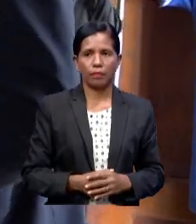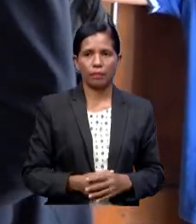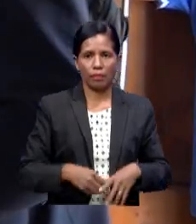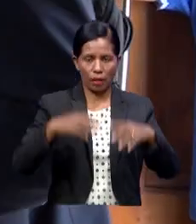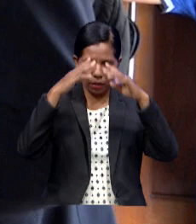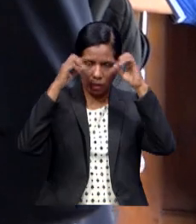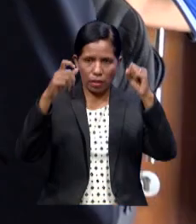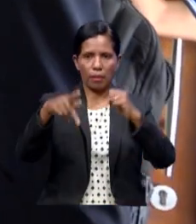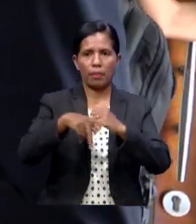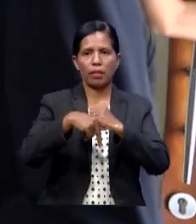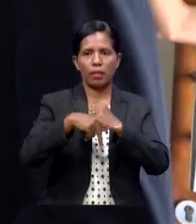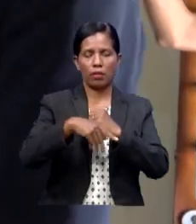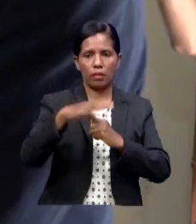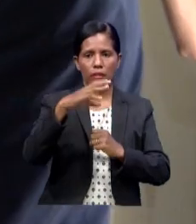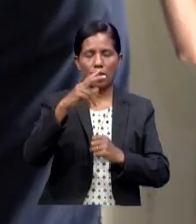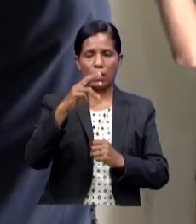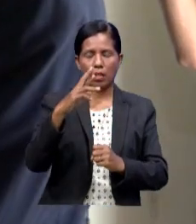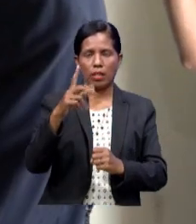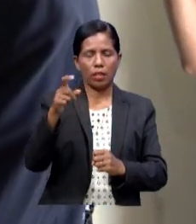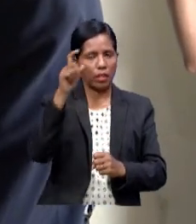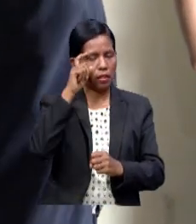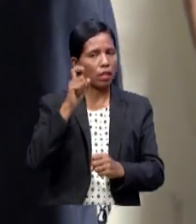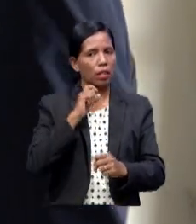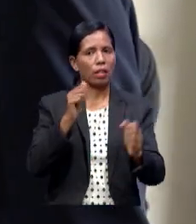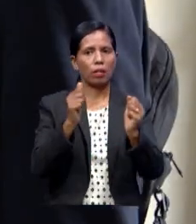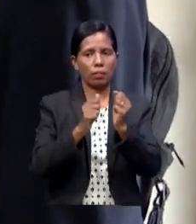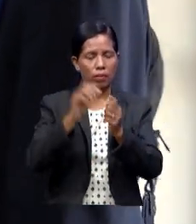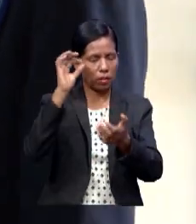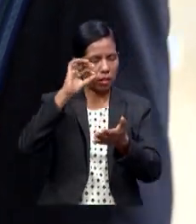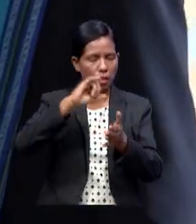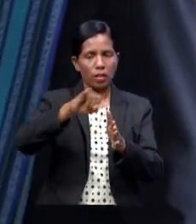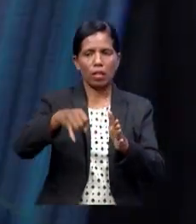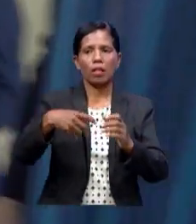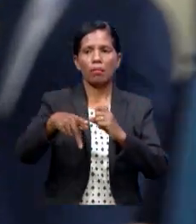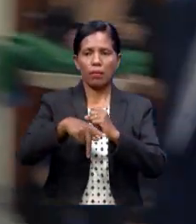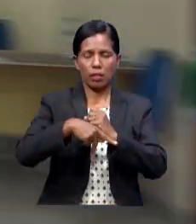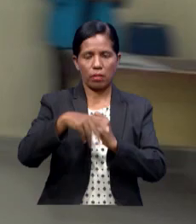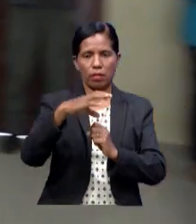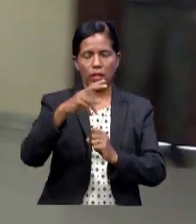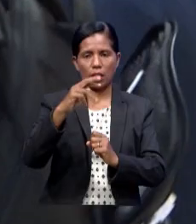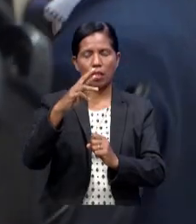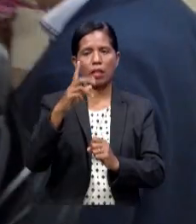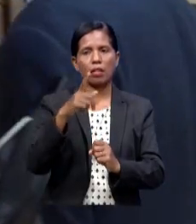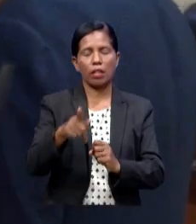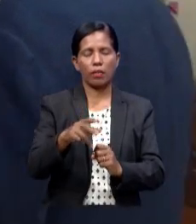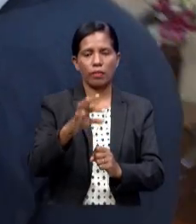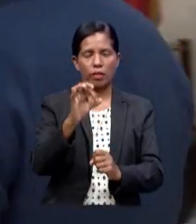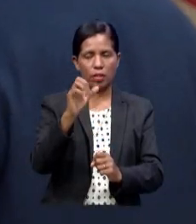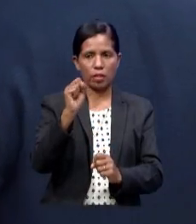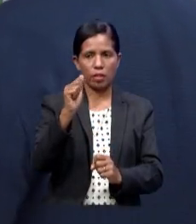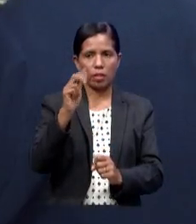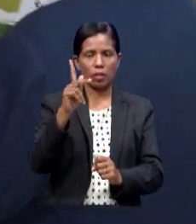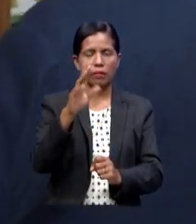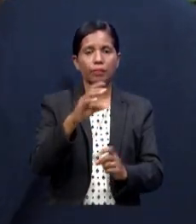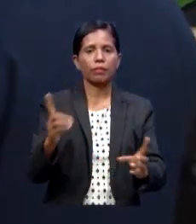Presidente do Partido CNRT, Kaira Alassane Usman, acompanha o secretário-geral do Partido CNRT, Francisco Calbarelay, Hassorun